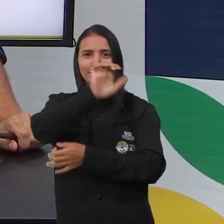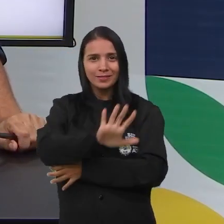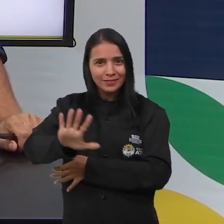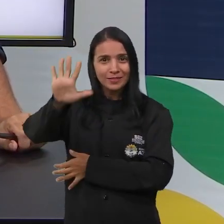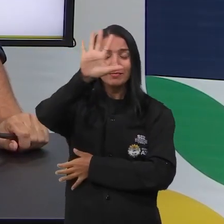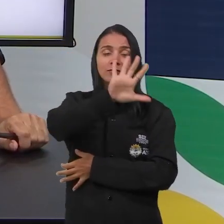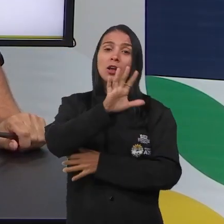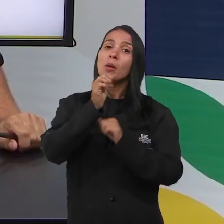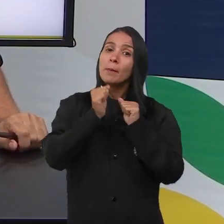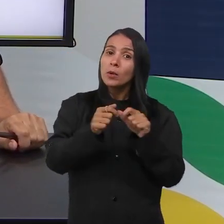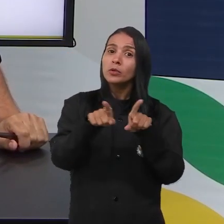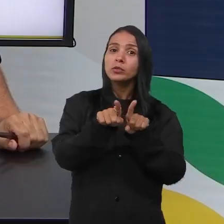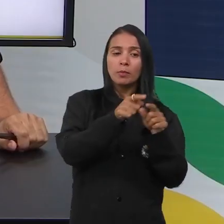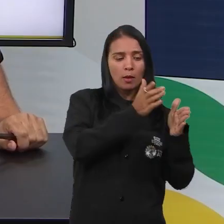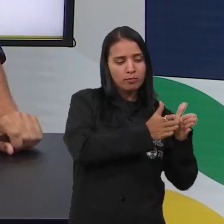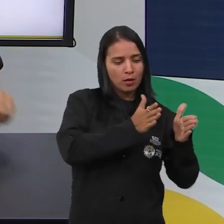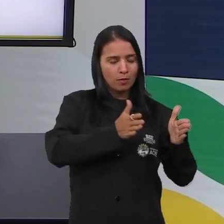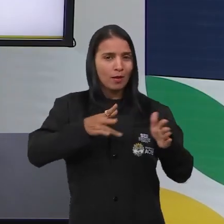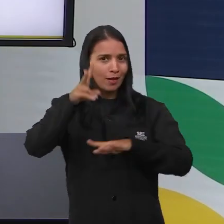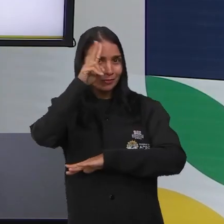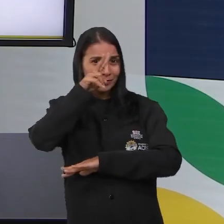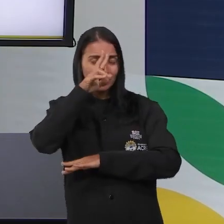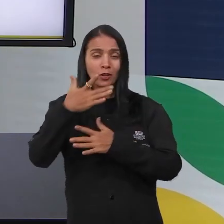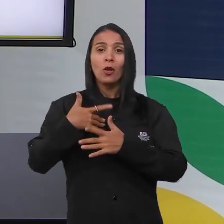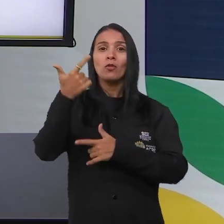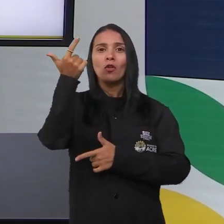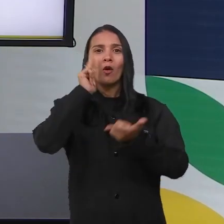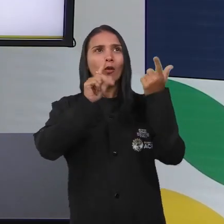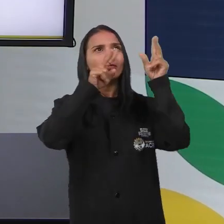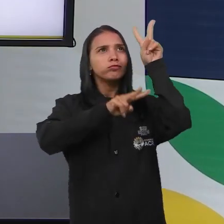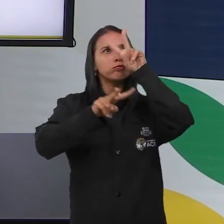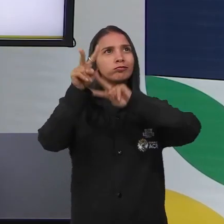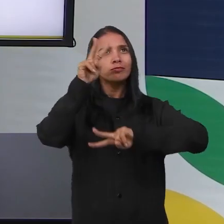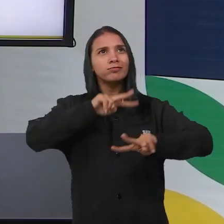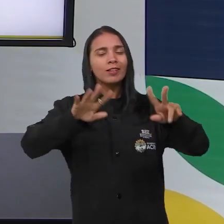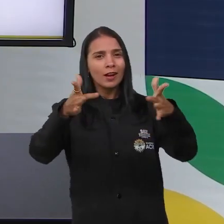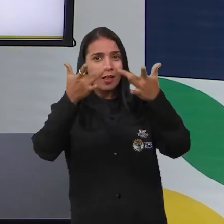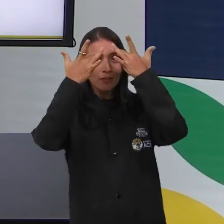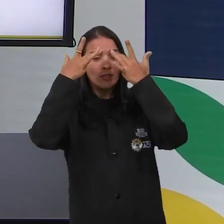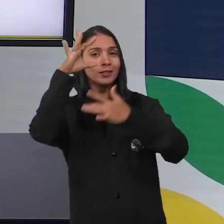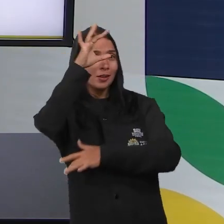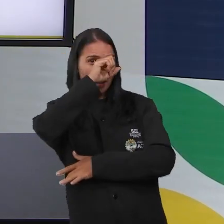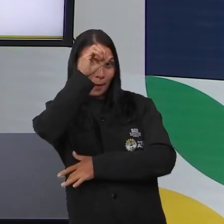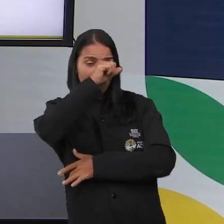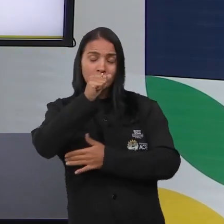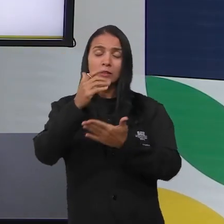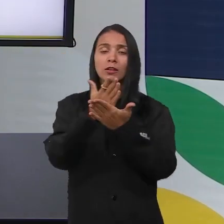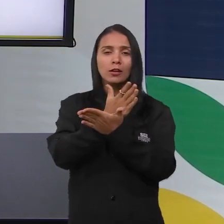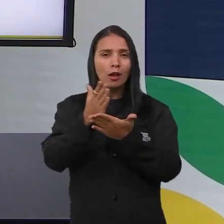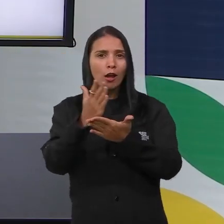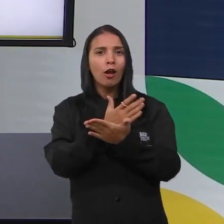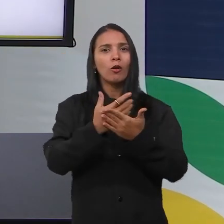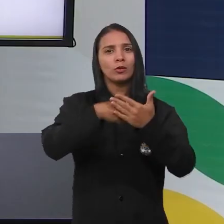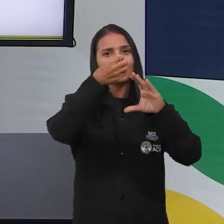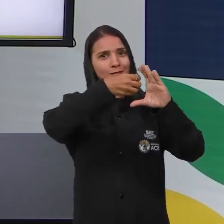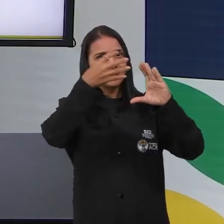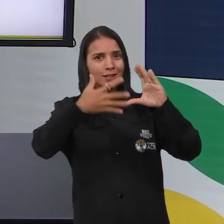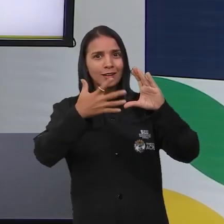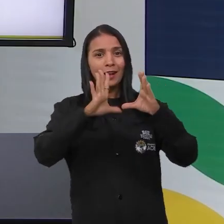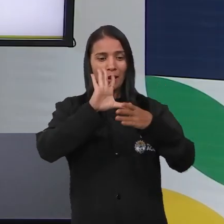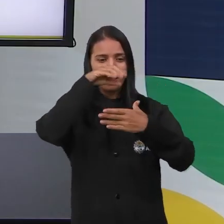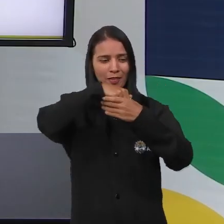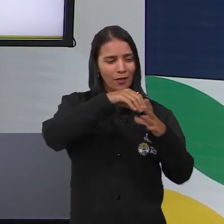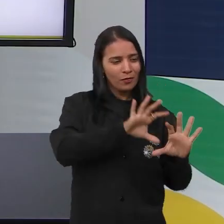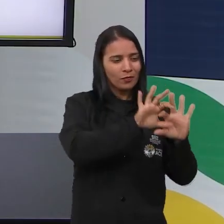relacionadas a períodos históricos e a gente vai conseguindo entender e compreender determinadas situações dentro de um contexto de game.